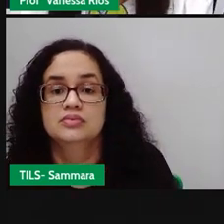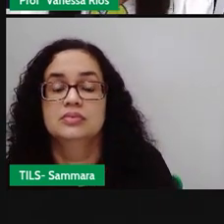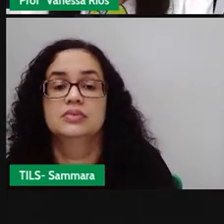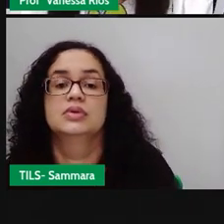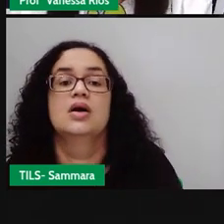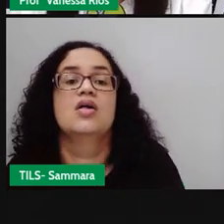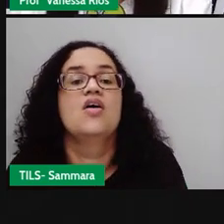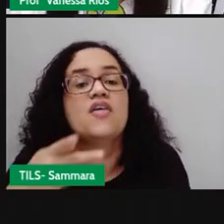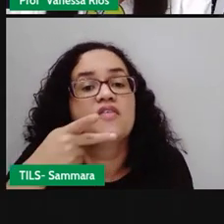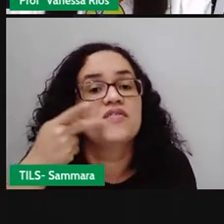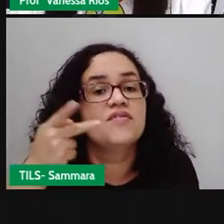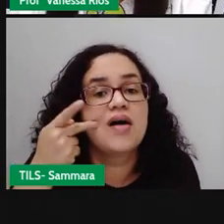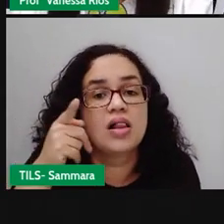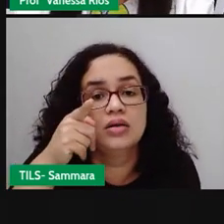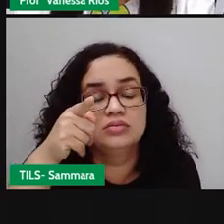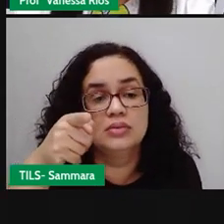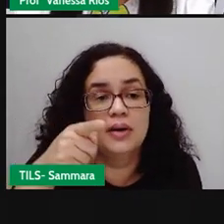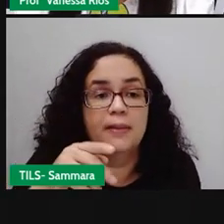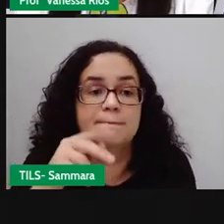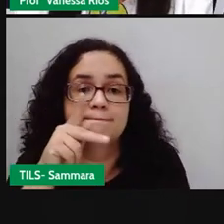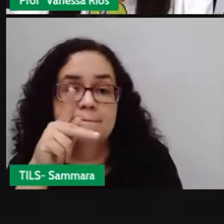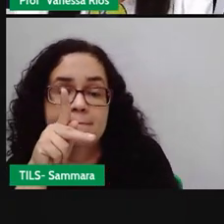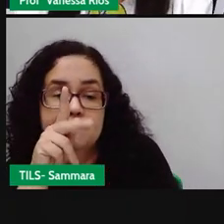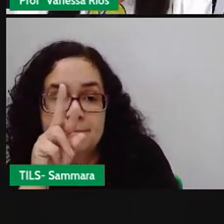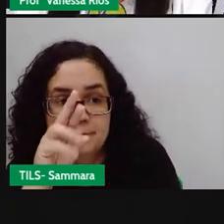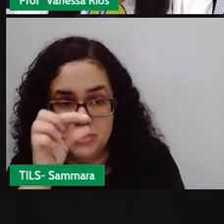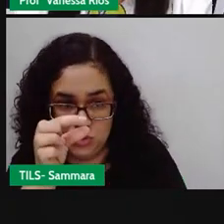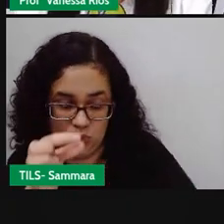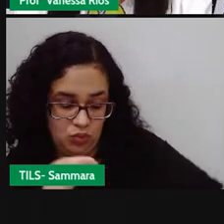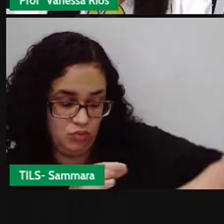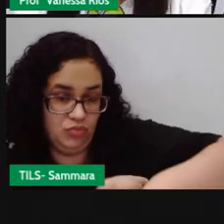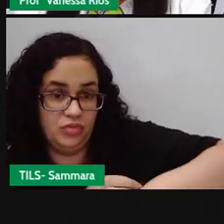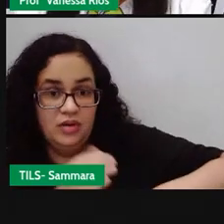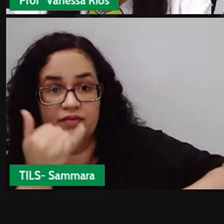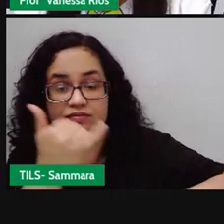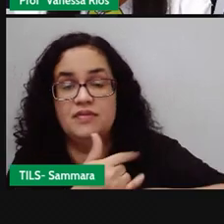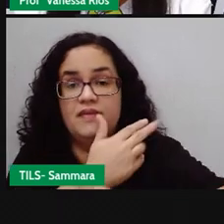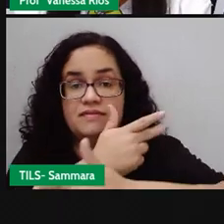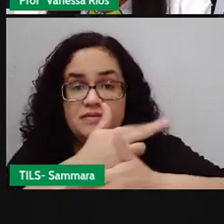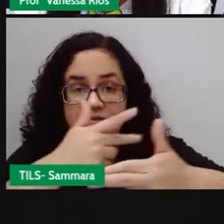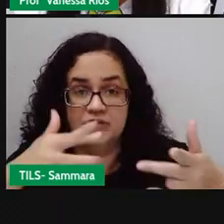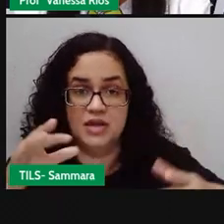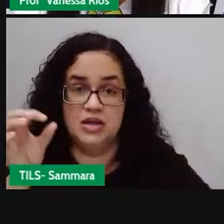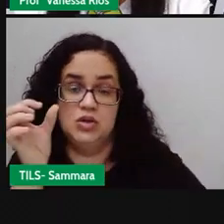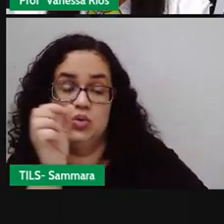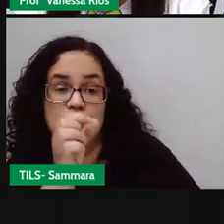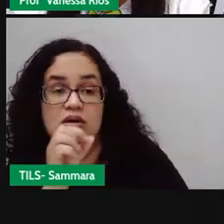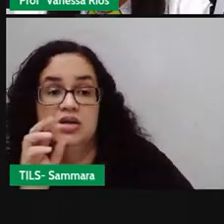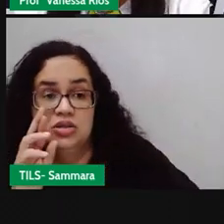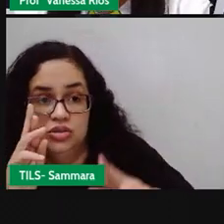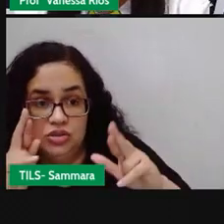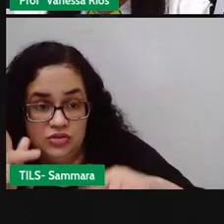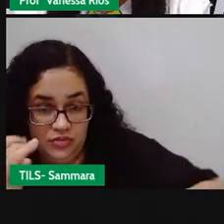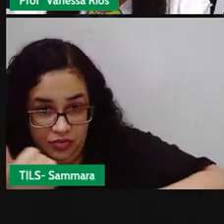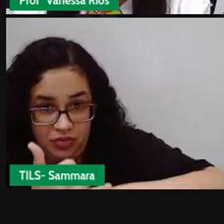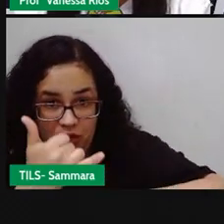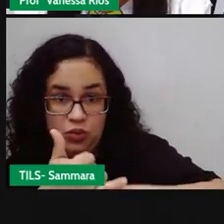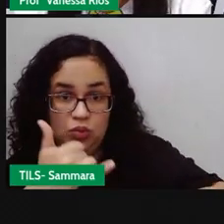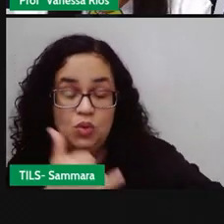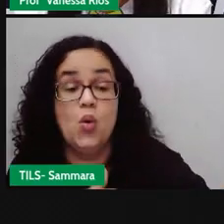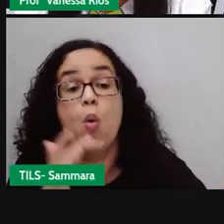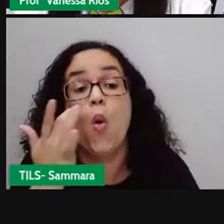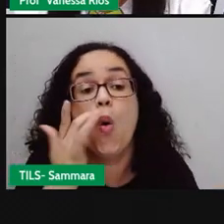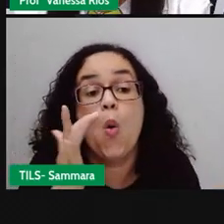Então, quando a gente fala aí, ó, prego. Os pregos, eles são feitos de vários átomos de ferro.